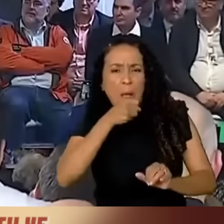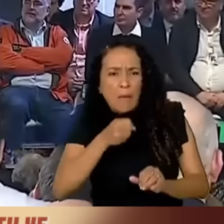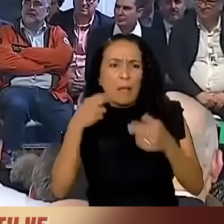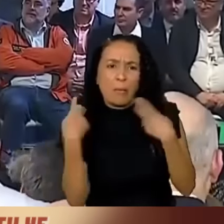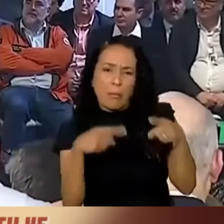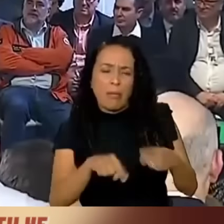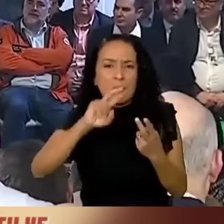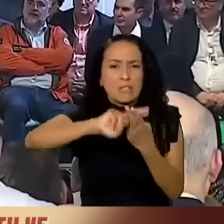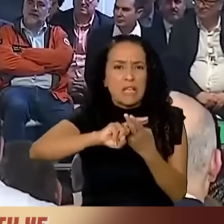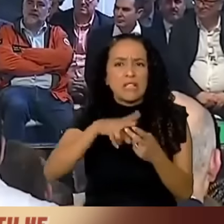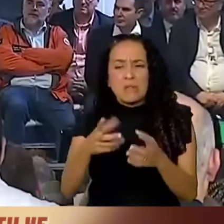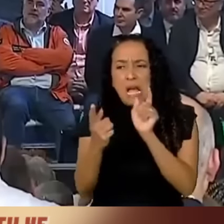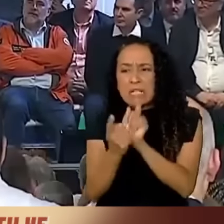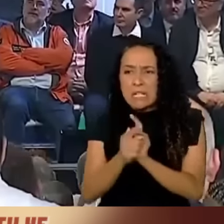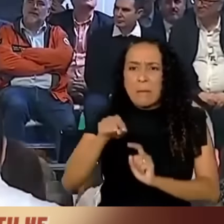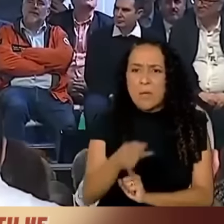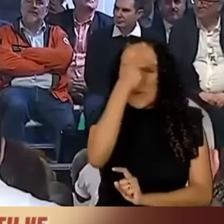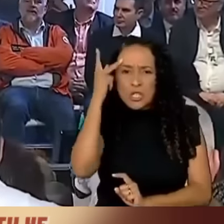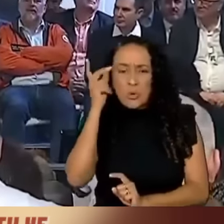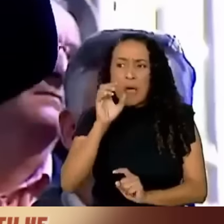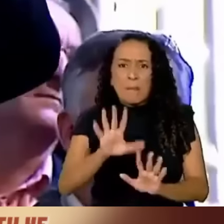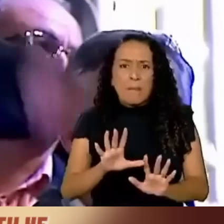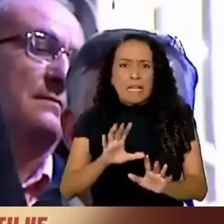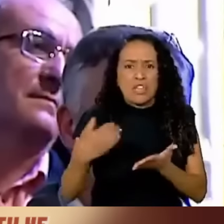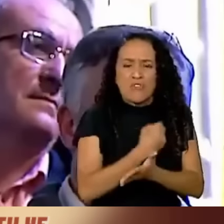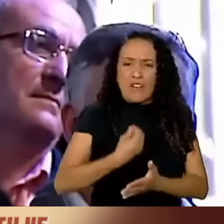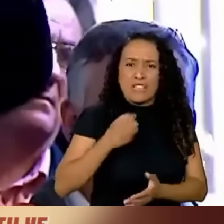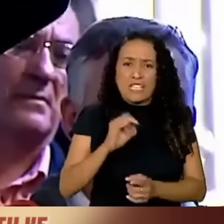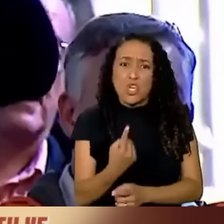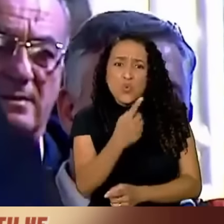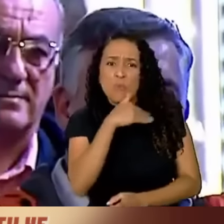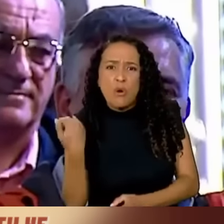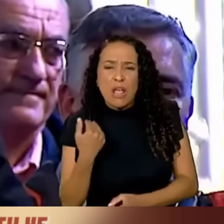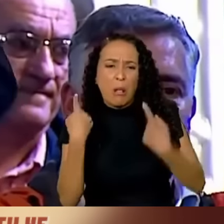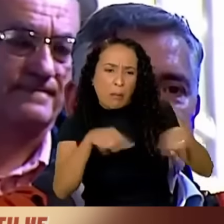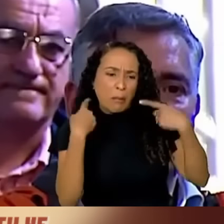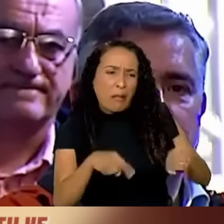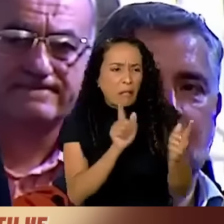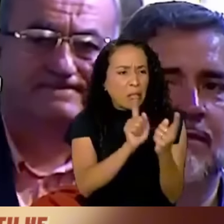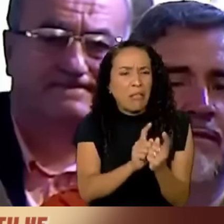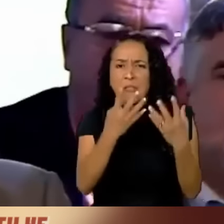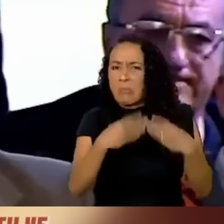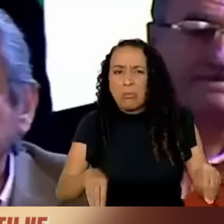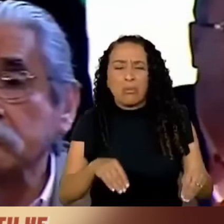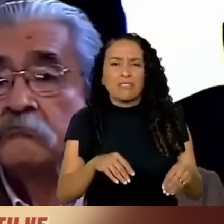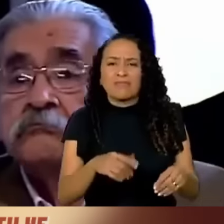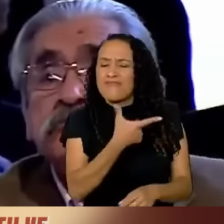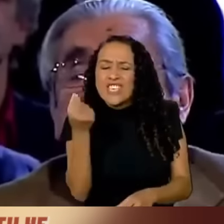podia atender 1.000 pessoas, salvar 1.000 vidas, mas se uma morresse, o SUS era criticado, o atendimento não prestava, não tem das contas e tal.